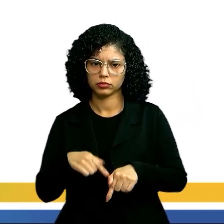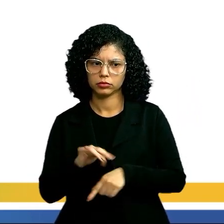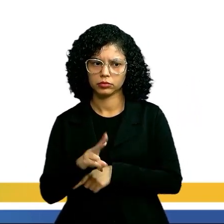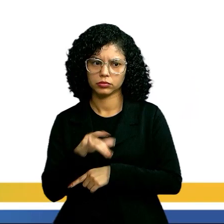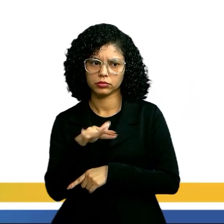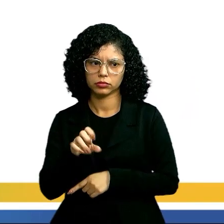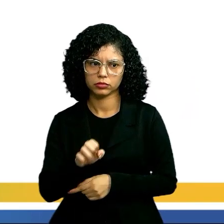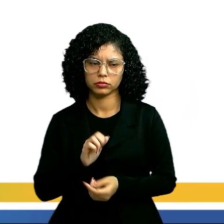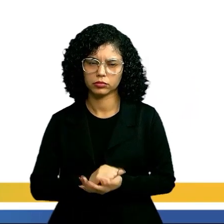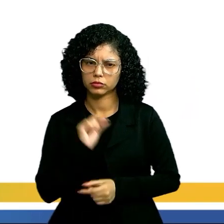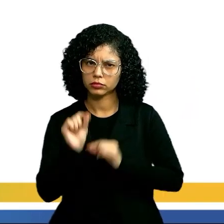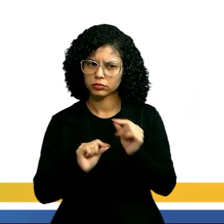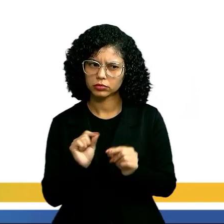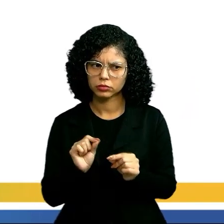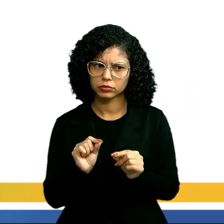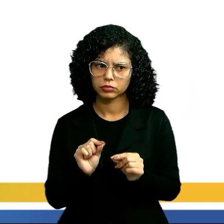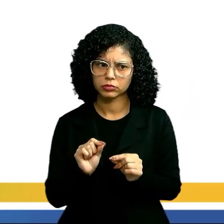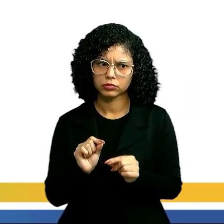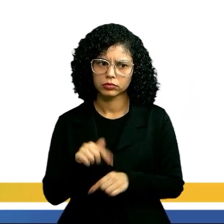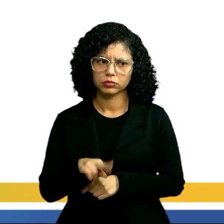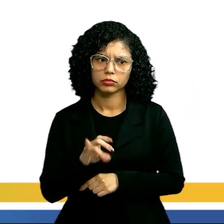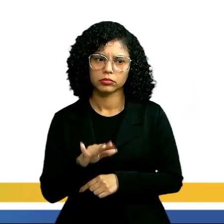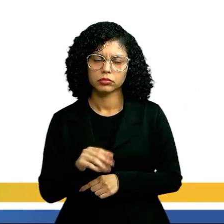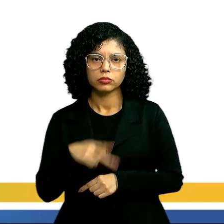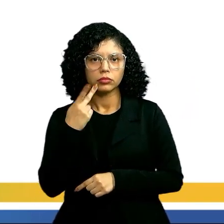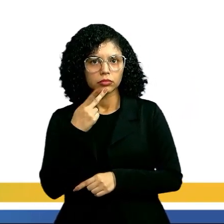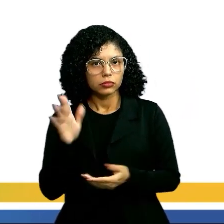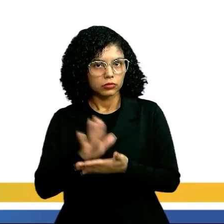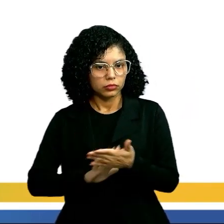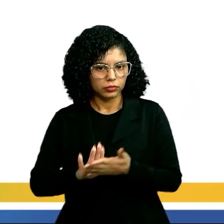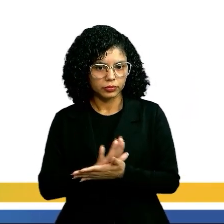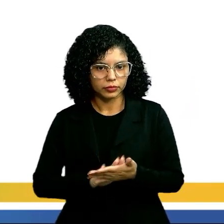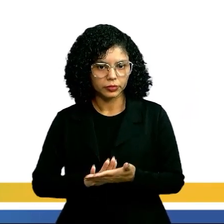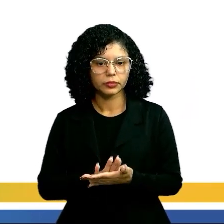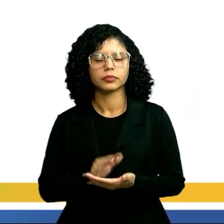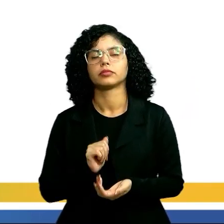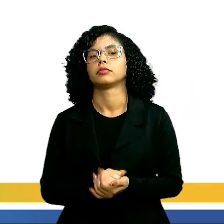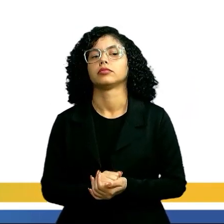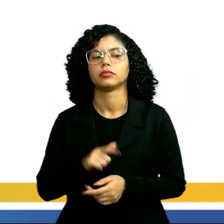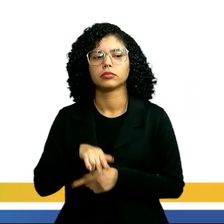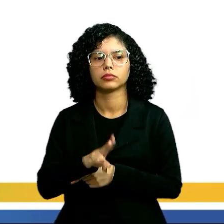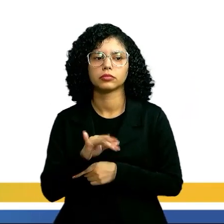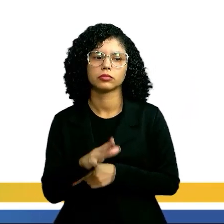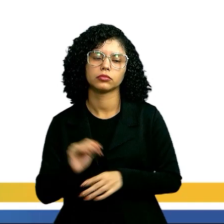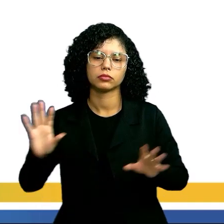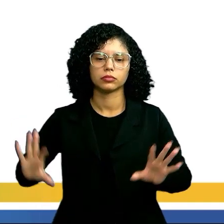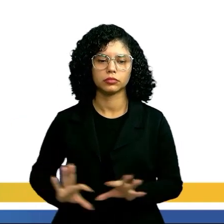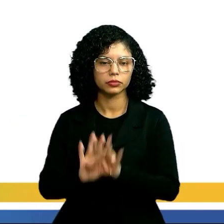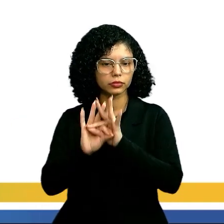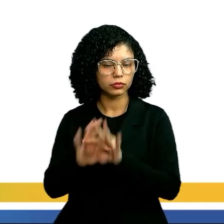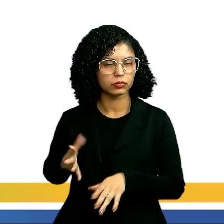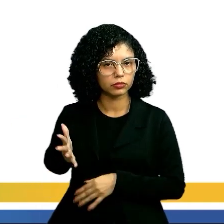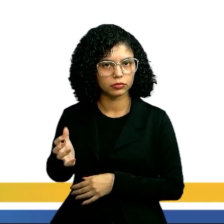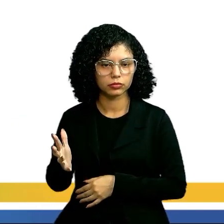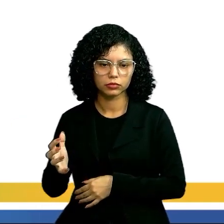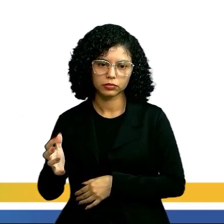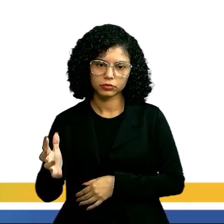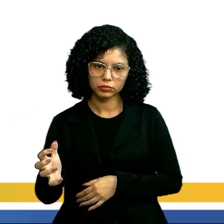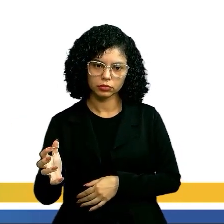quimiossíntese. O que é a quimiossíntese, professor? O senhor não falou isso. Bom, quimiossíntese é realizada por